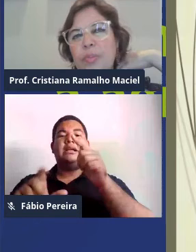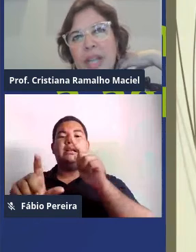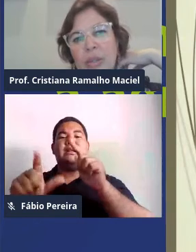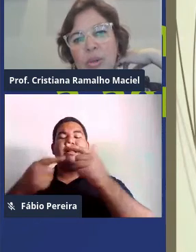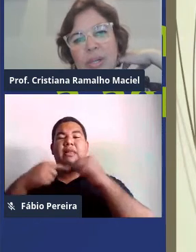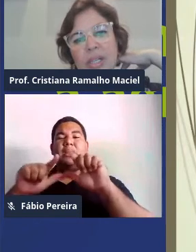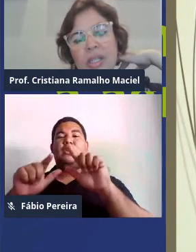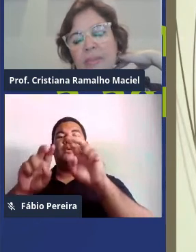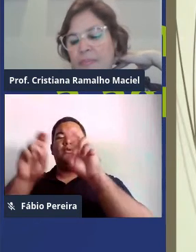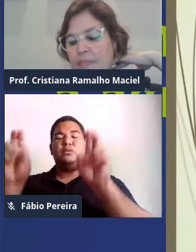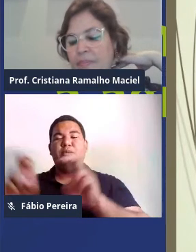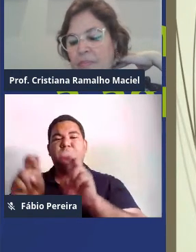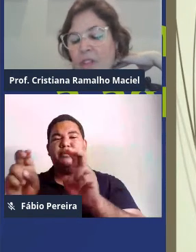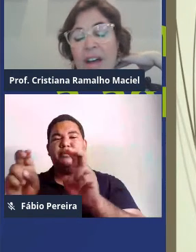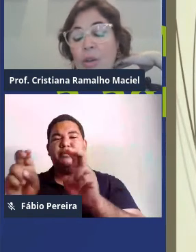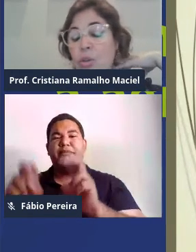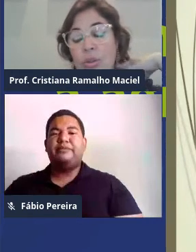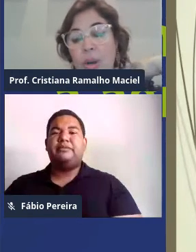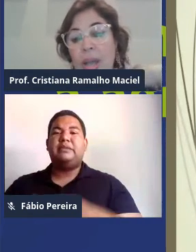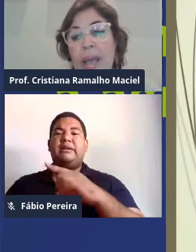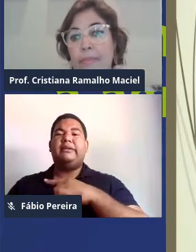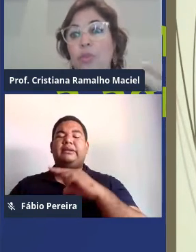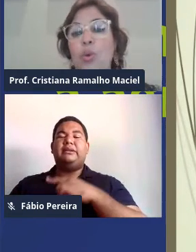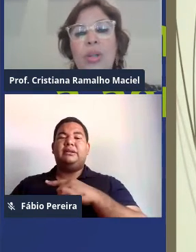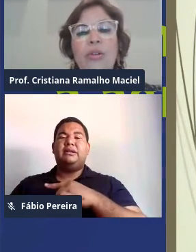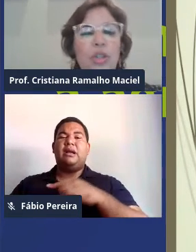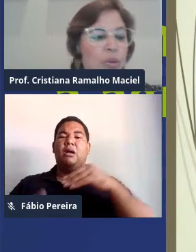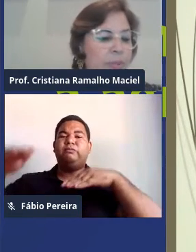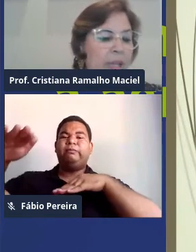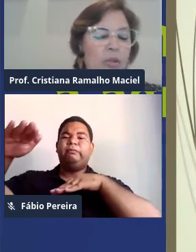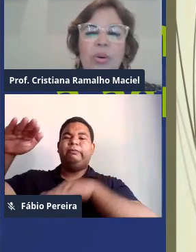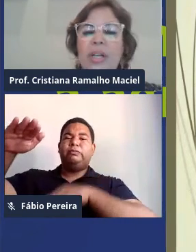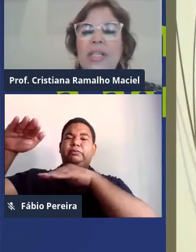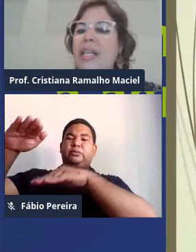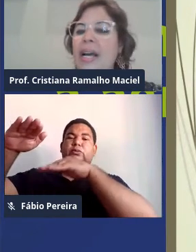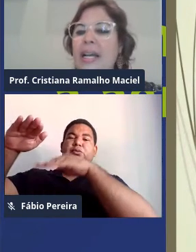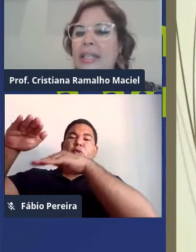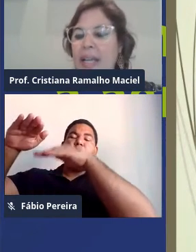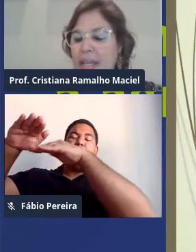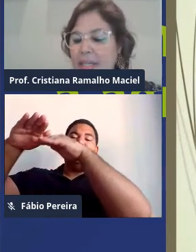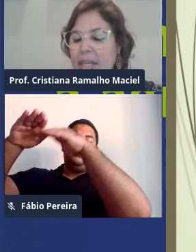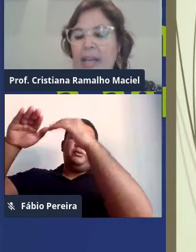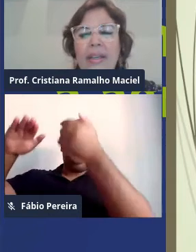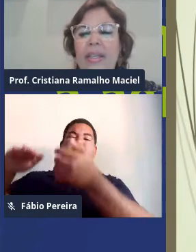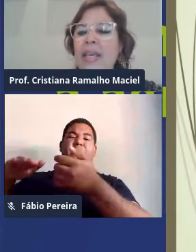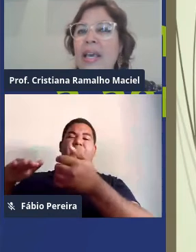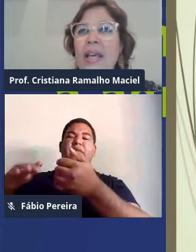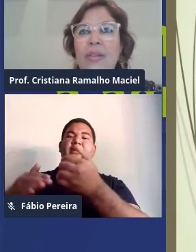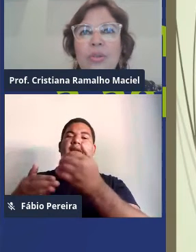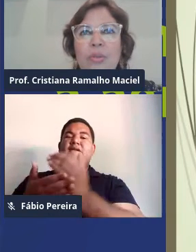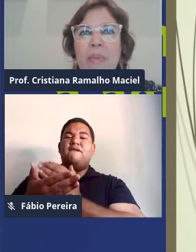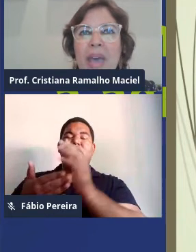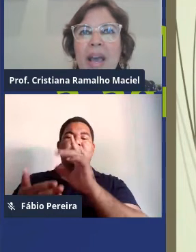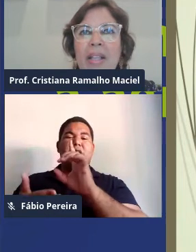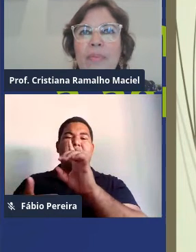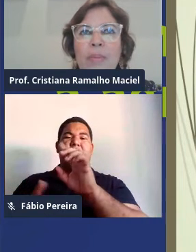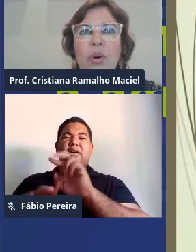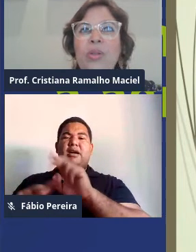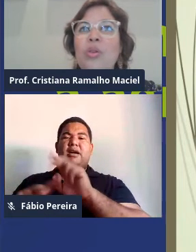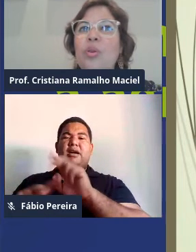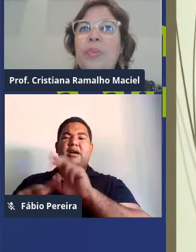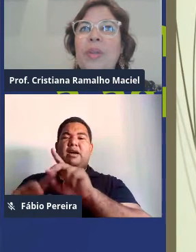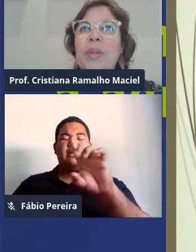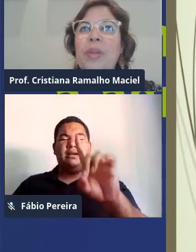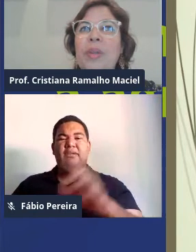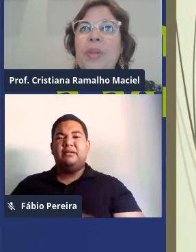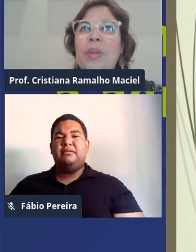vários computadores, vários núcleos de computadores e HDs, 500 MB de